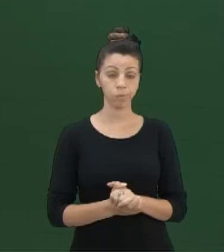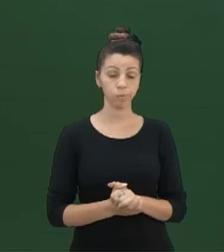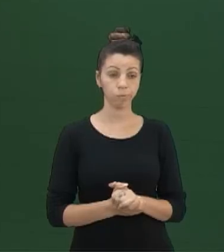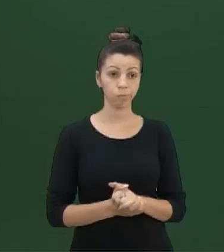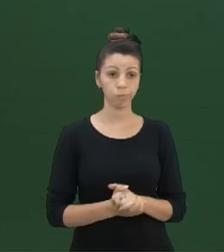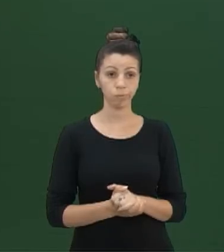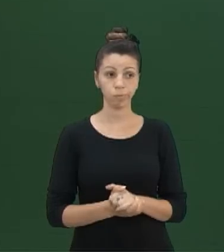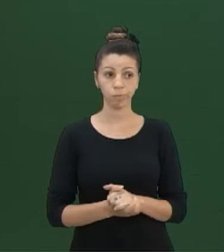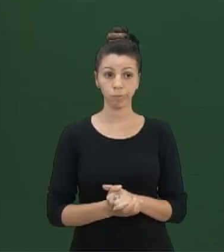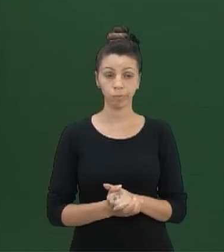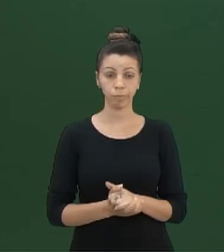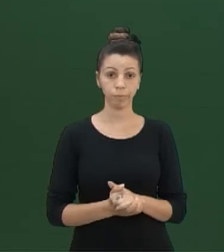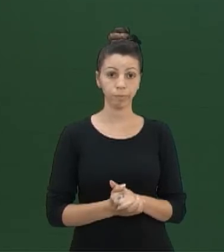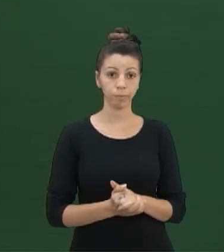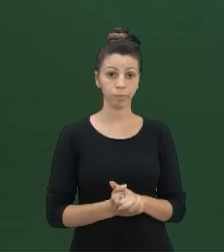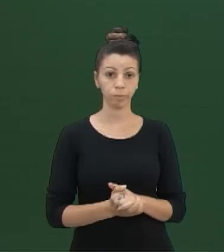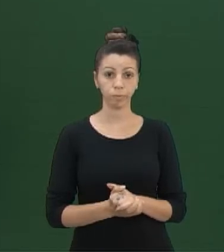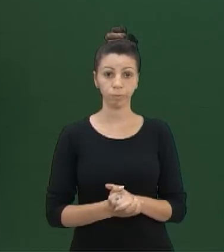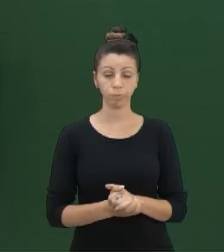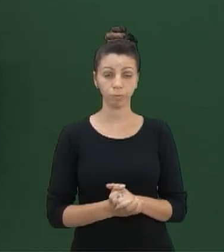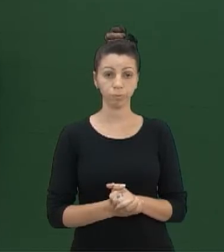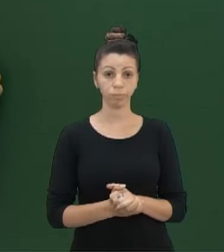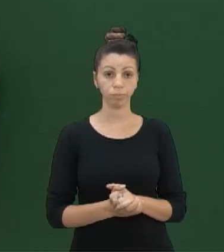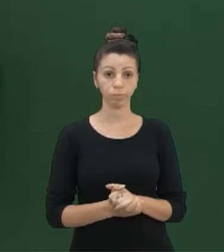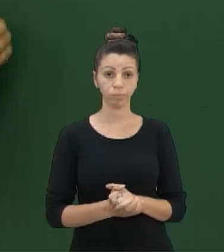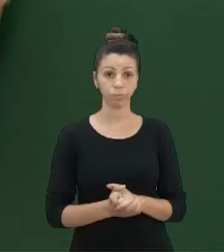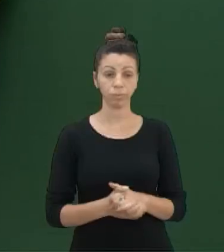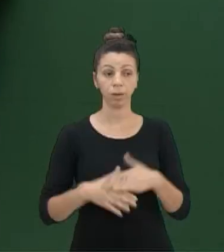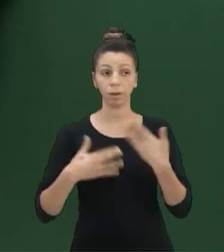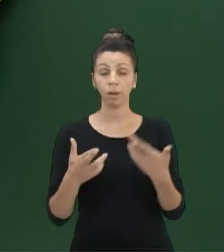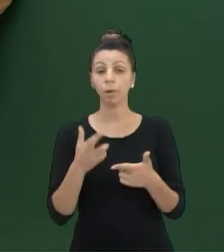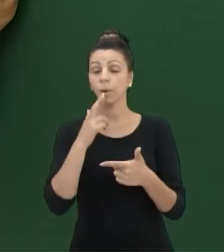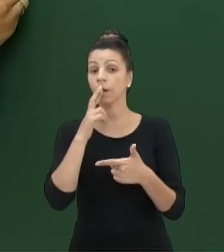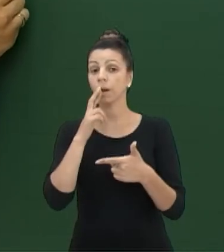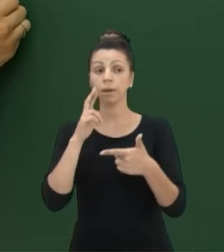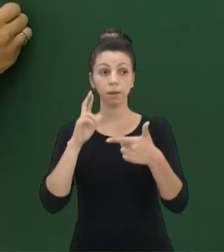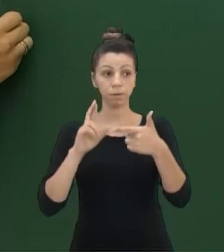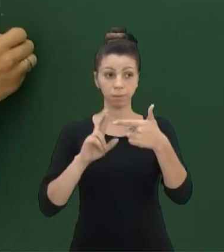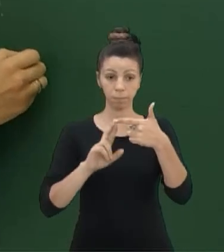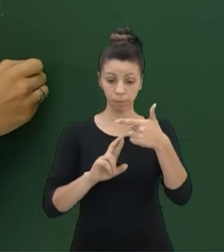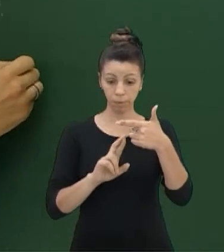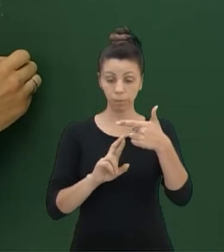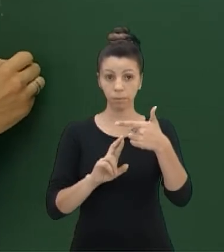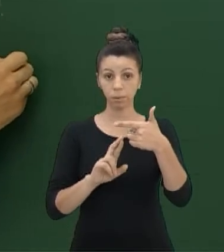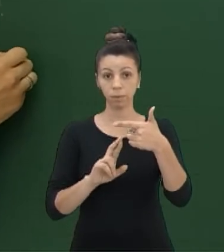Fazendo a continha, 12 menos 12, 0. A gente abaixa o 8.